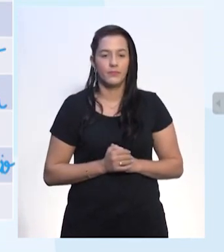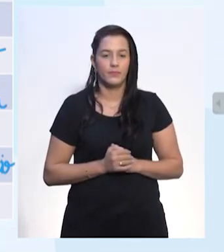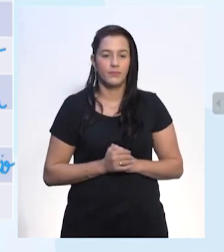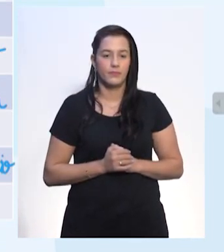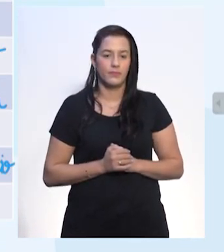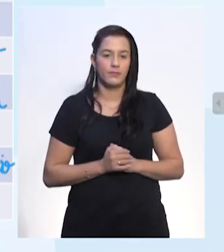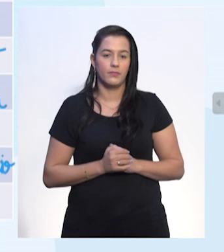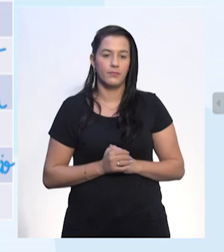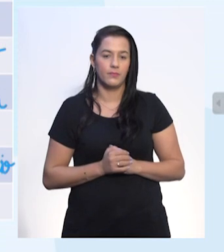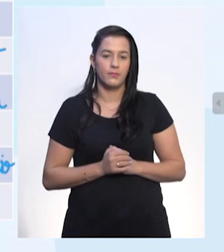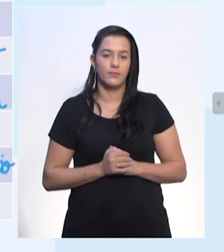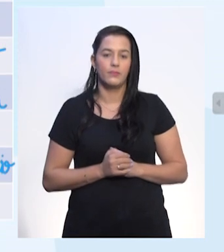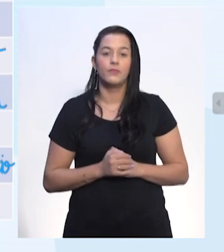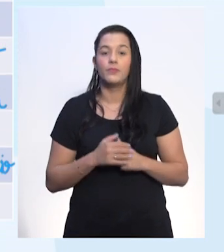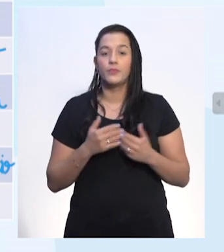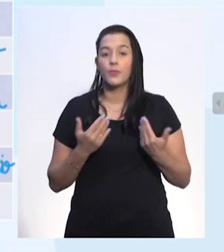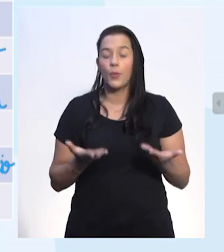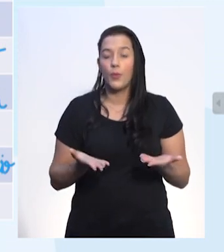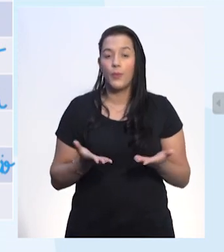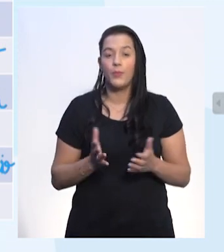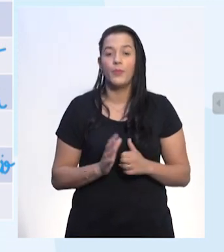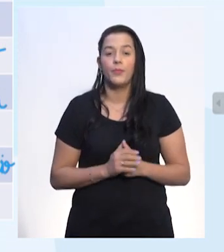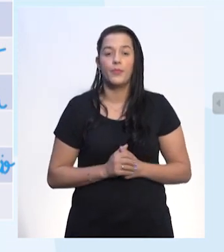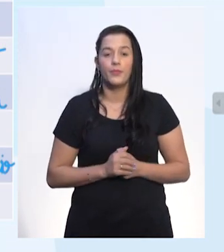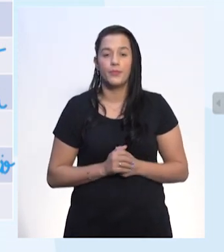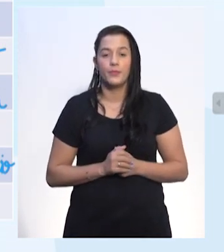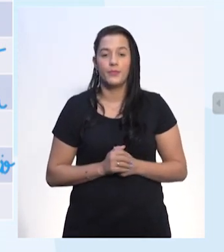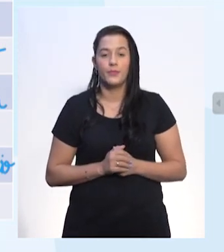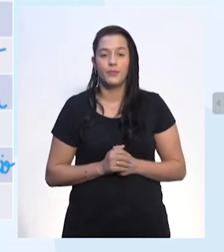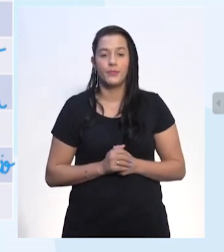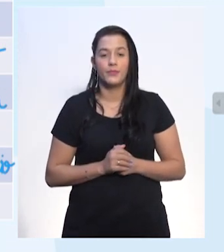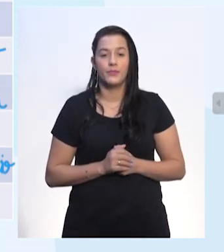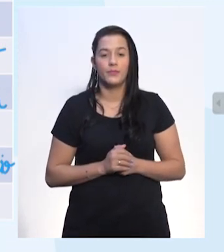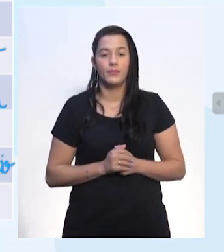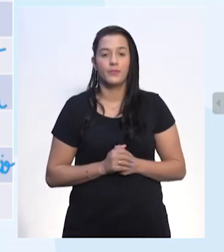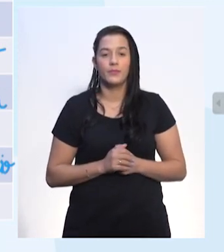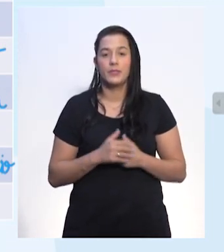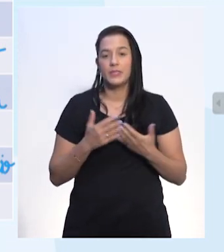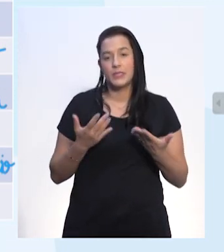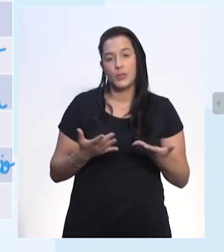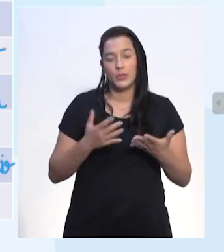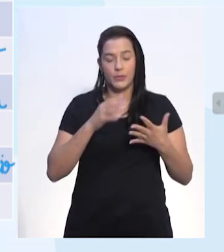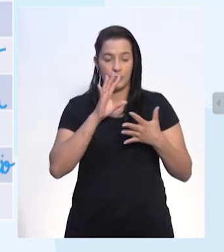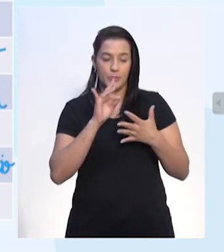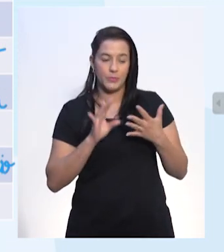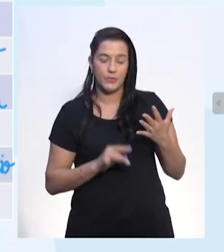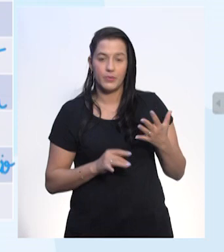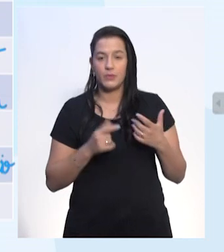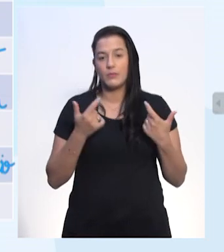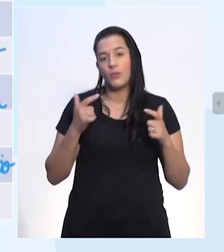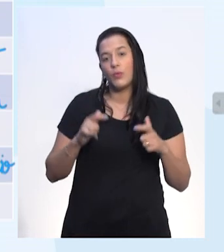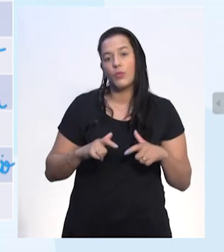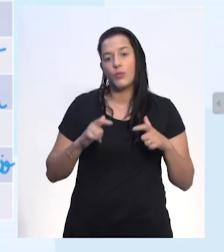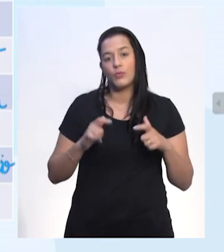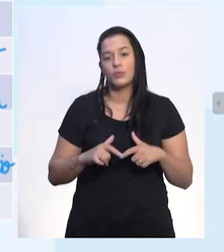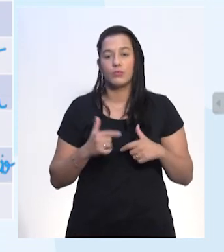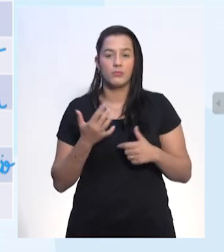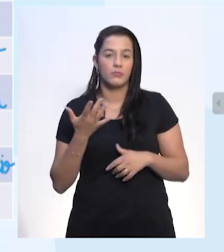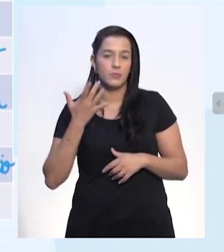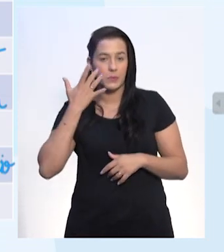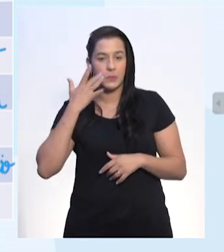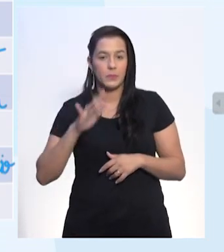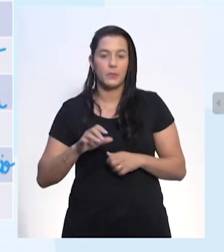o que é, o exercício físico. Qual? Ele só falou exercícios físicos. Então, ele não especificou e nem onde? Não.